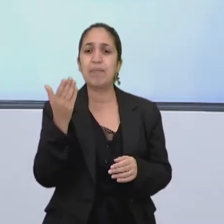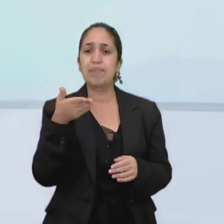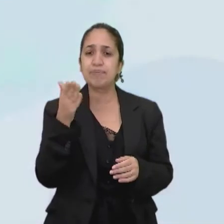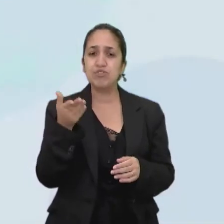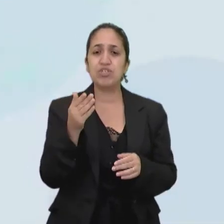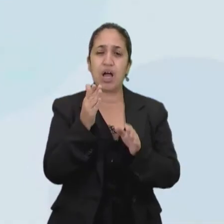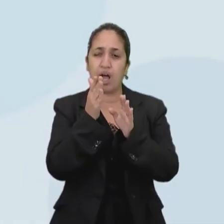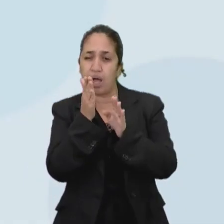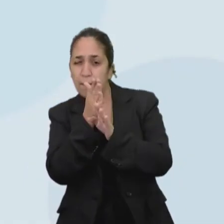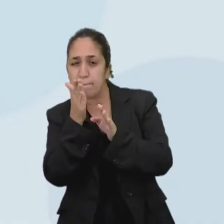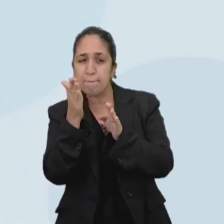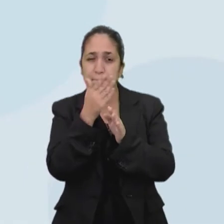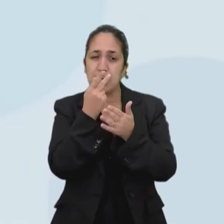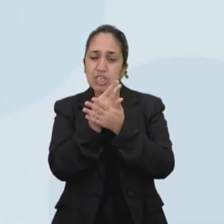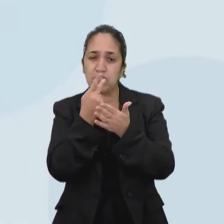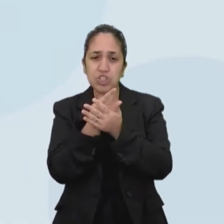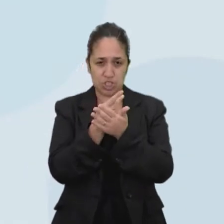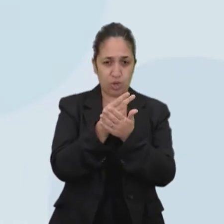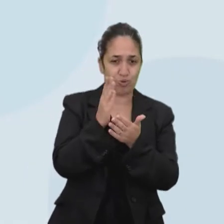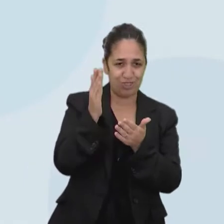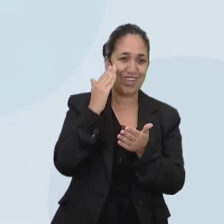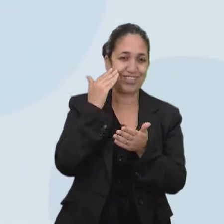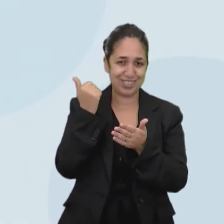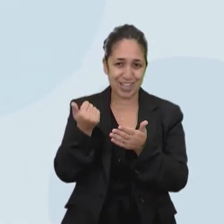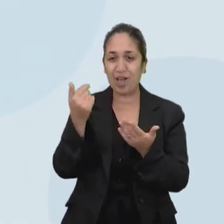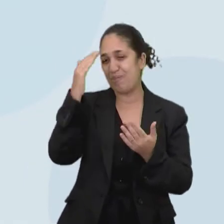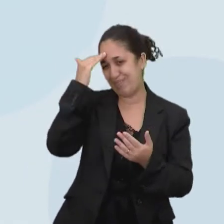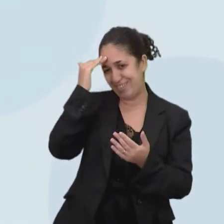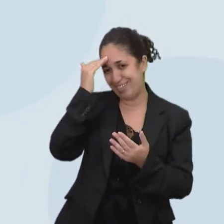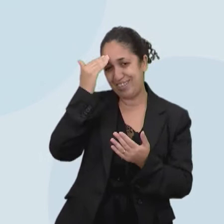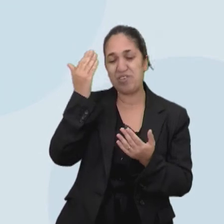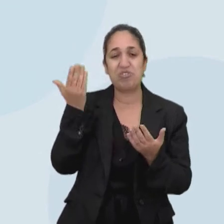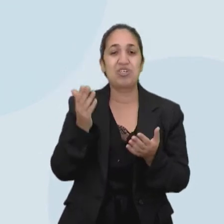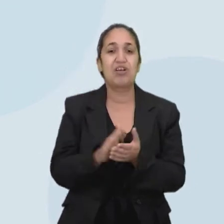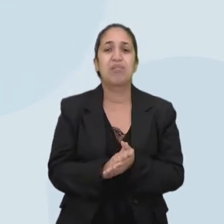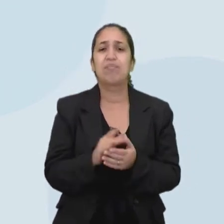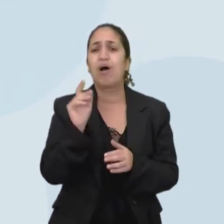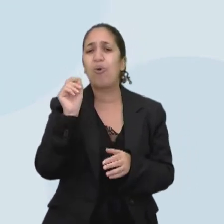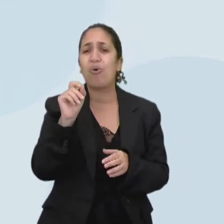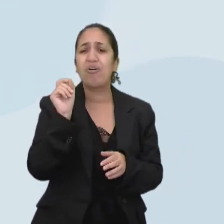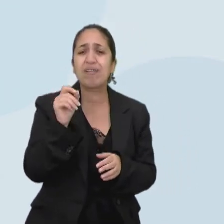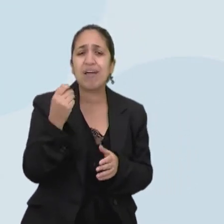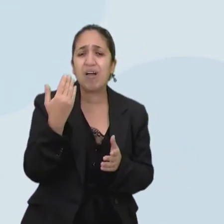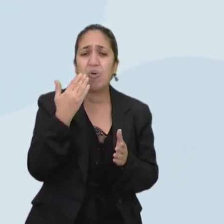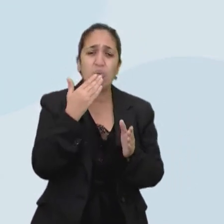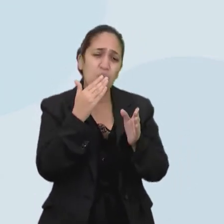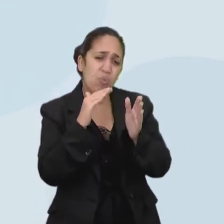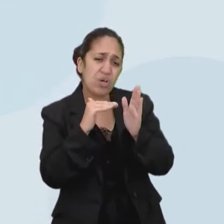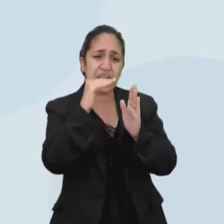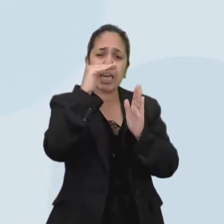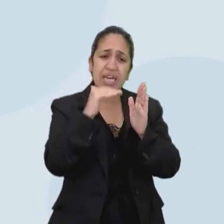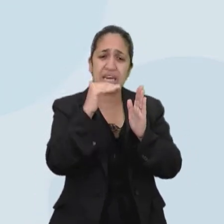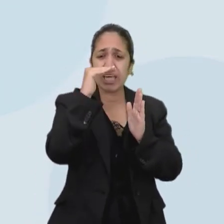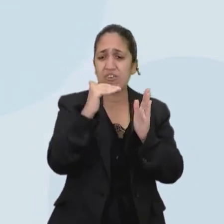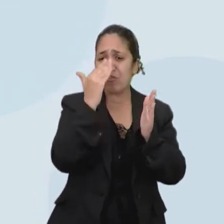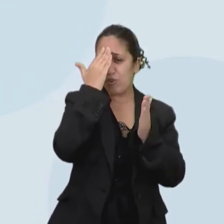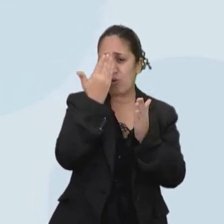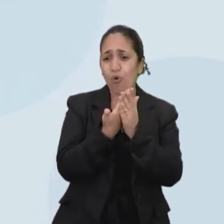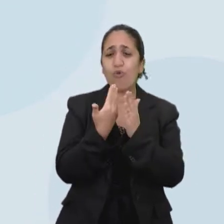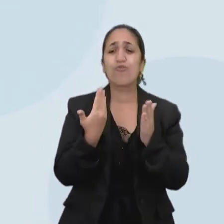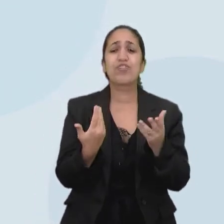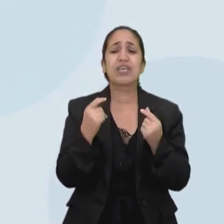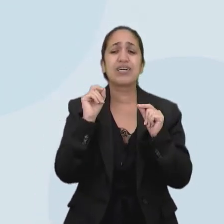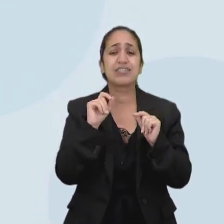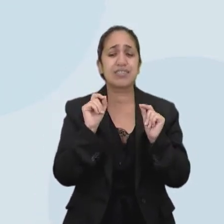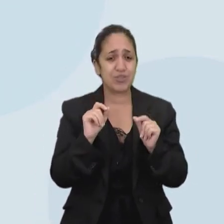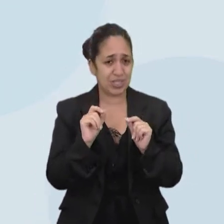erro, já sabemos o que é margem de erro, né? Porque a gente acabou de comentar. Mas o que é o nível de confiança de uma pesquisa estatística? Isso é